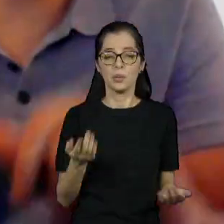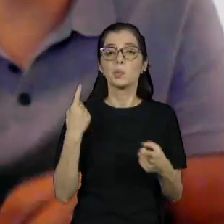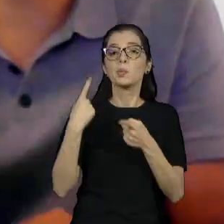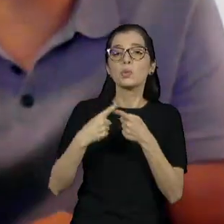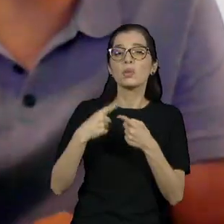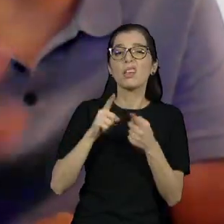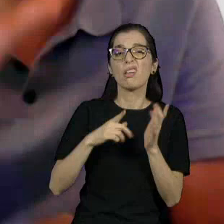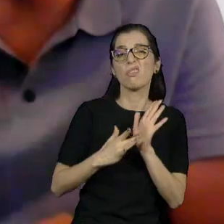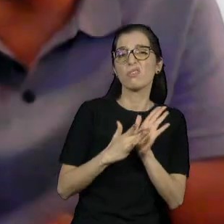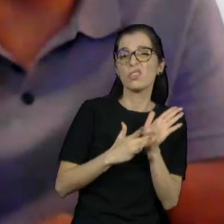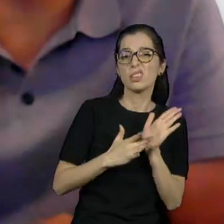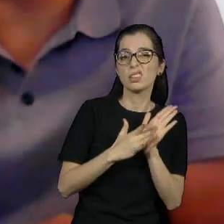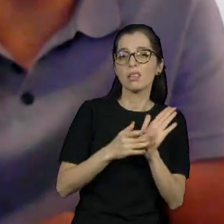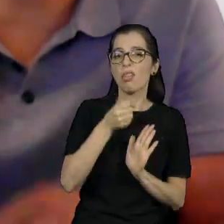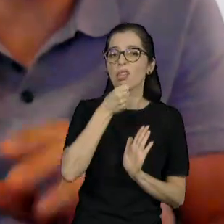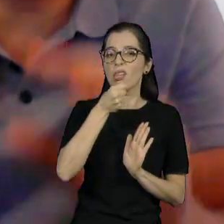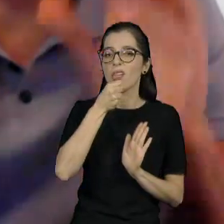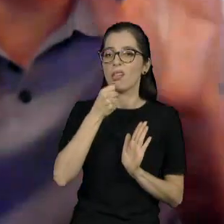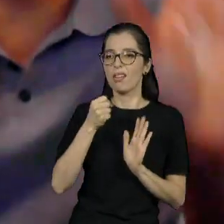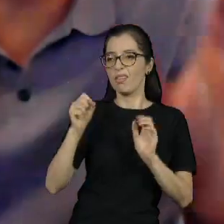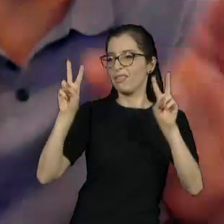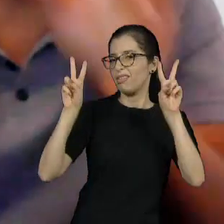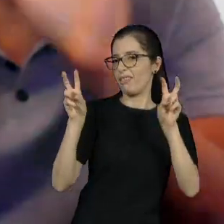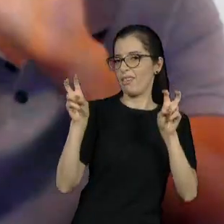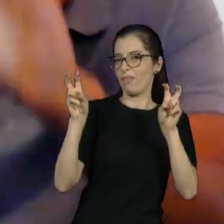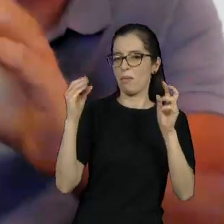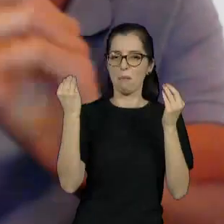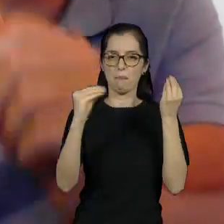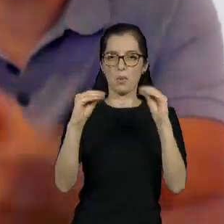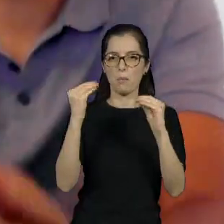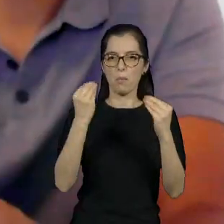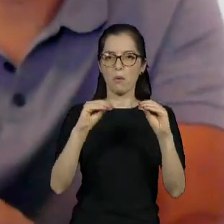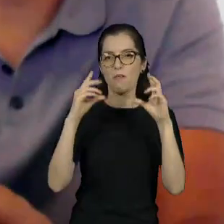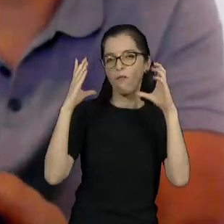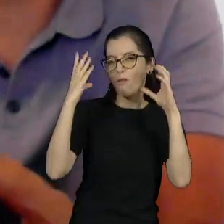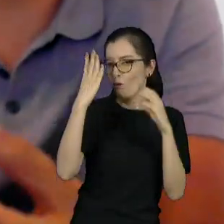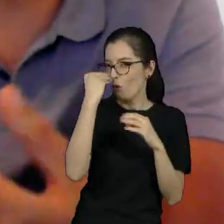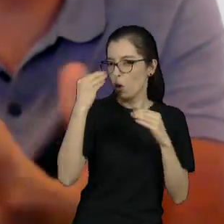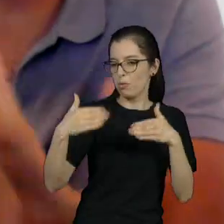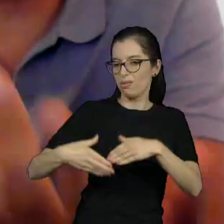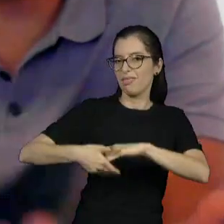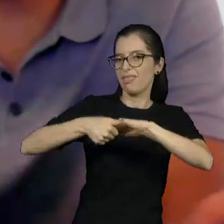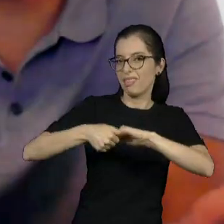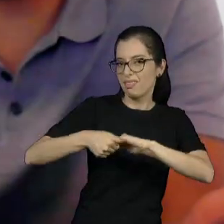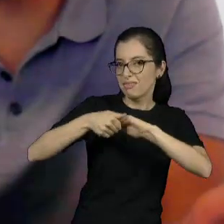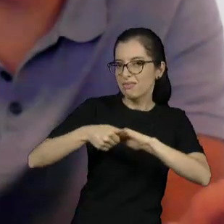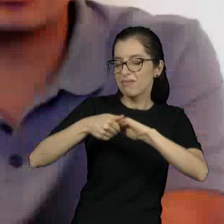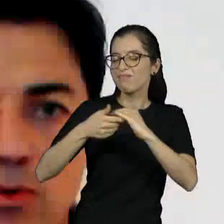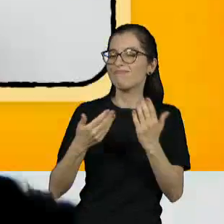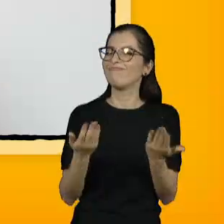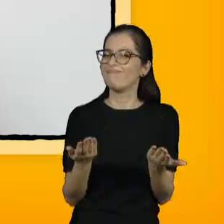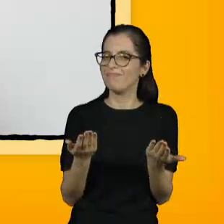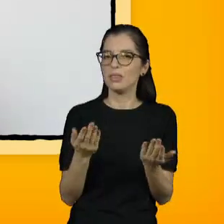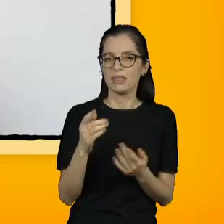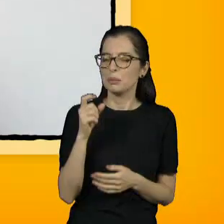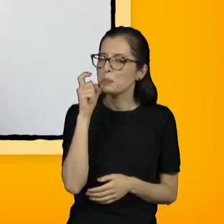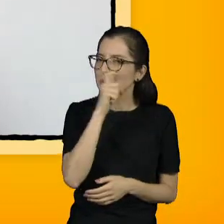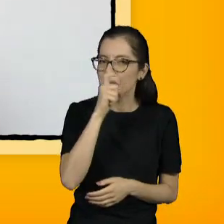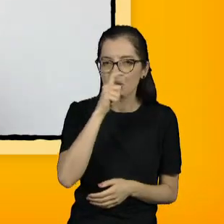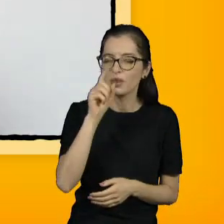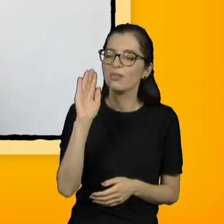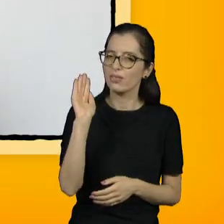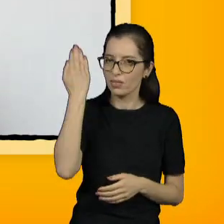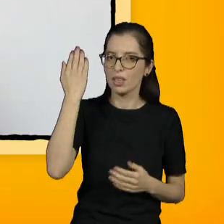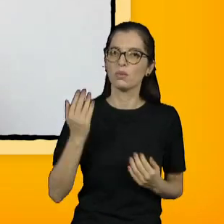formato jornalístico, tinha um título, tinha a foto do Donald Trump com o Papa e era completamente inverídica. O Papa